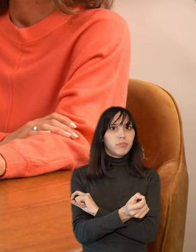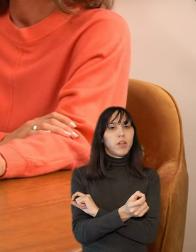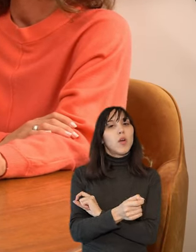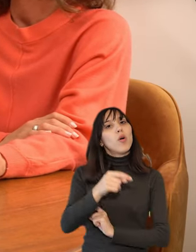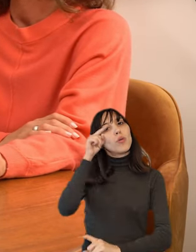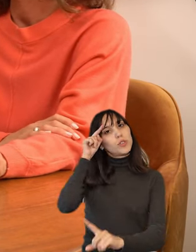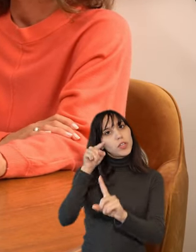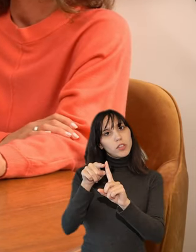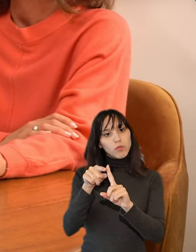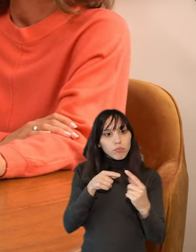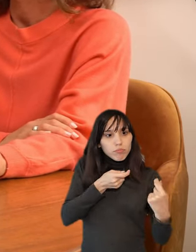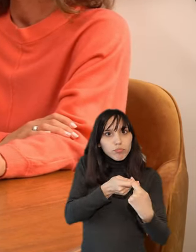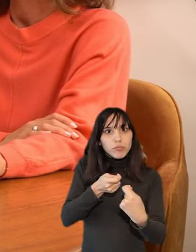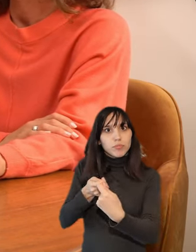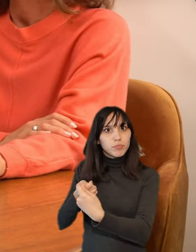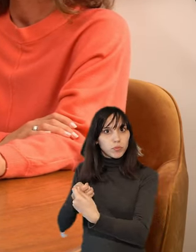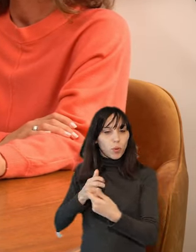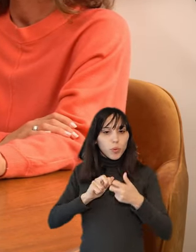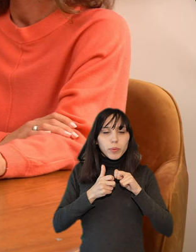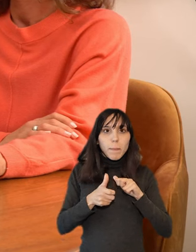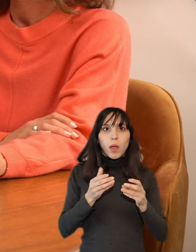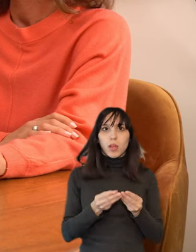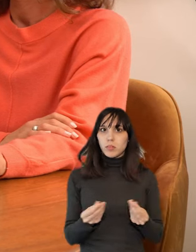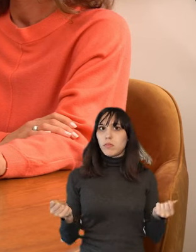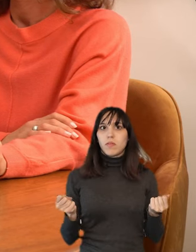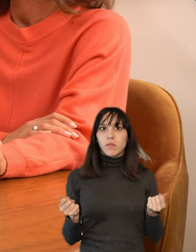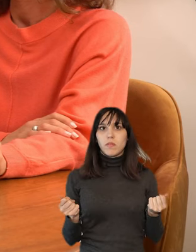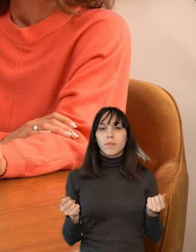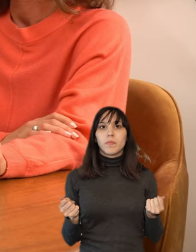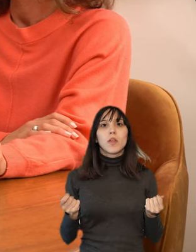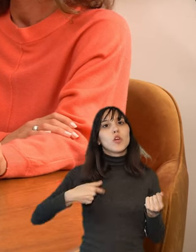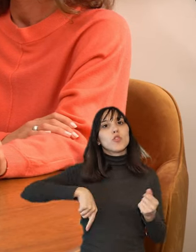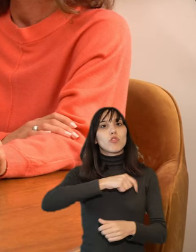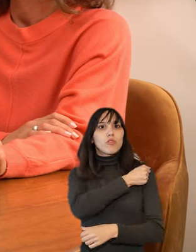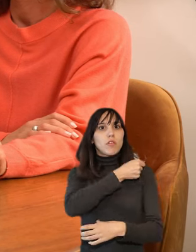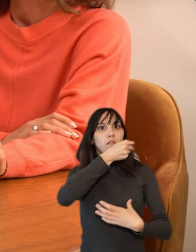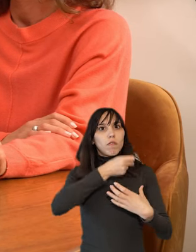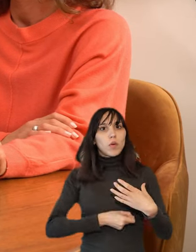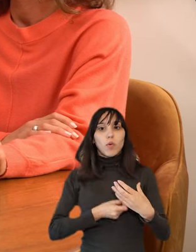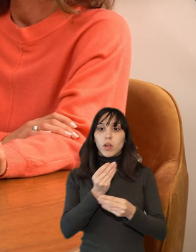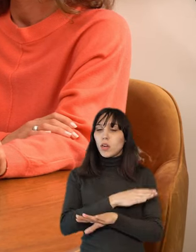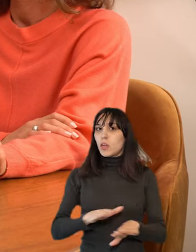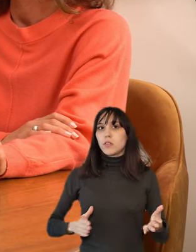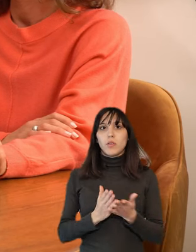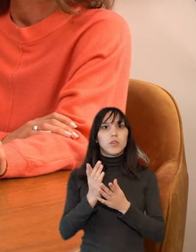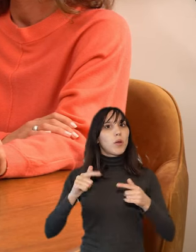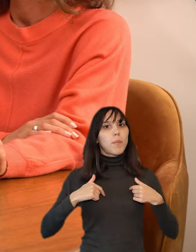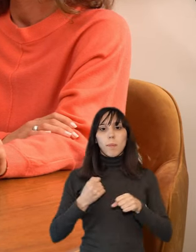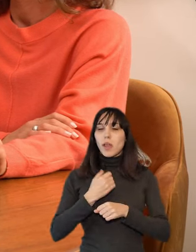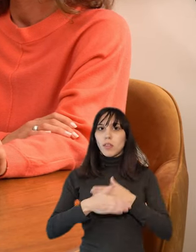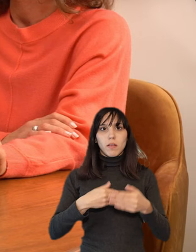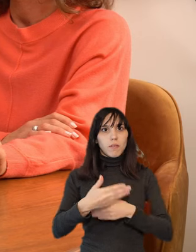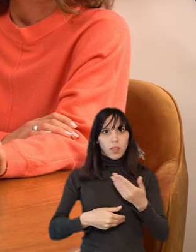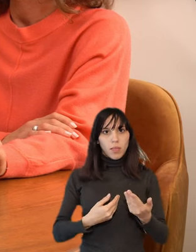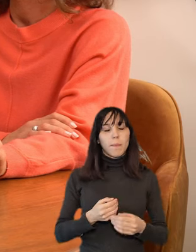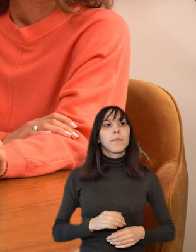dar resposta a esse problema né Eh de estarmos todos em casa e dos Miúdos continuarem na sua atividade da